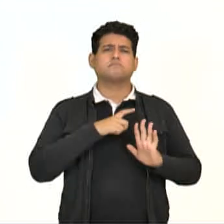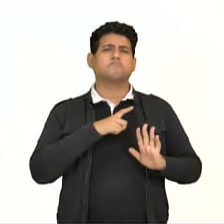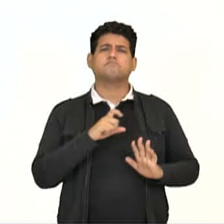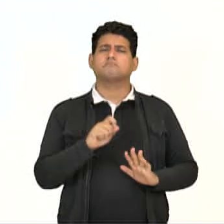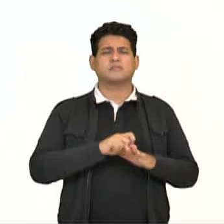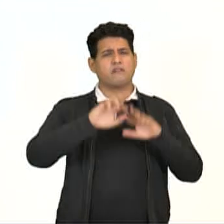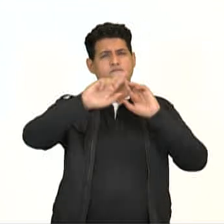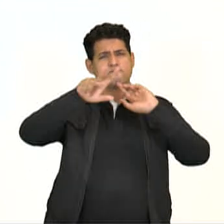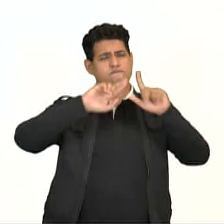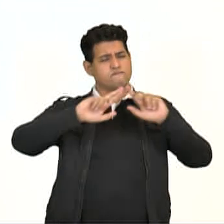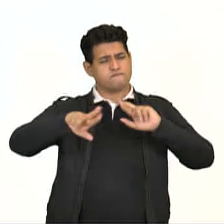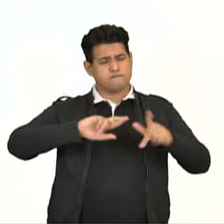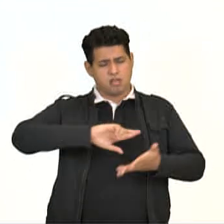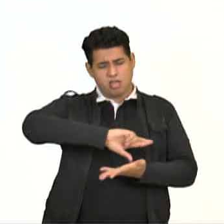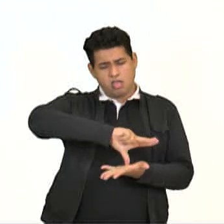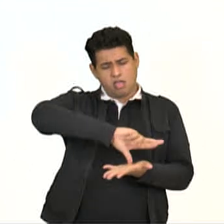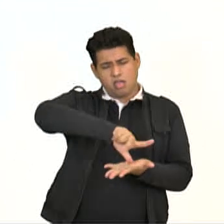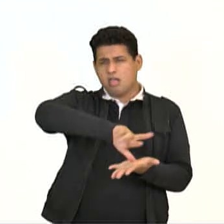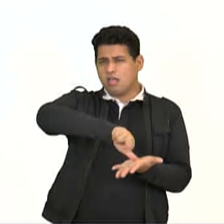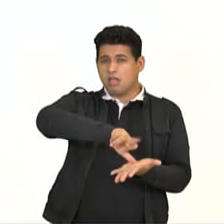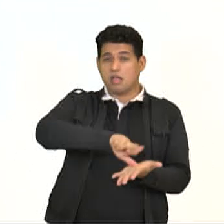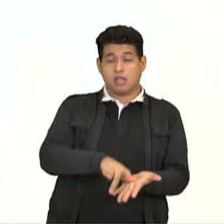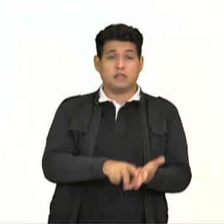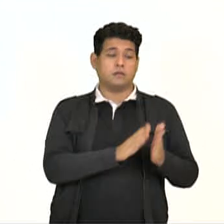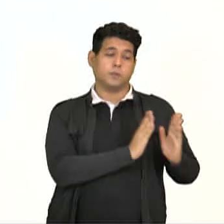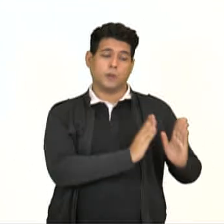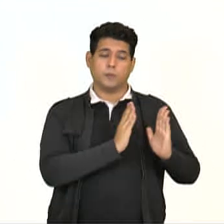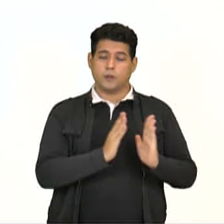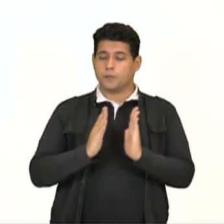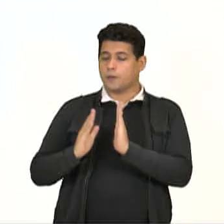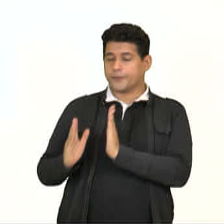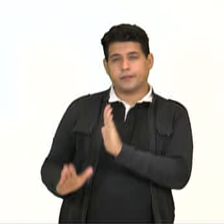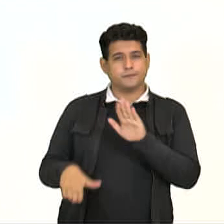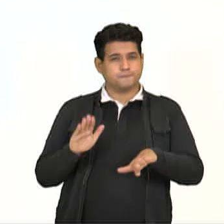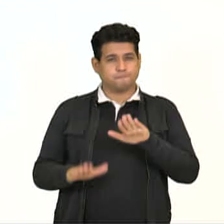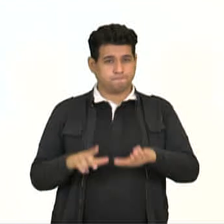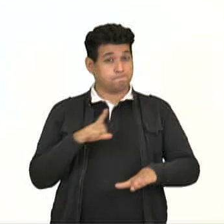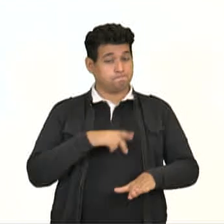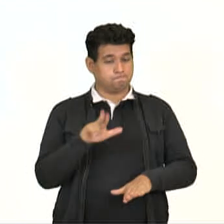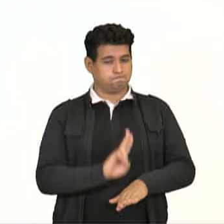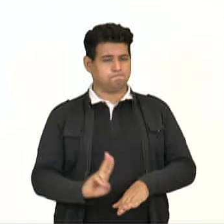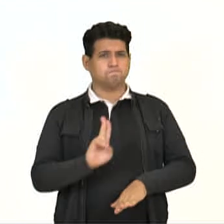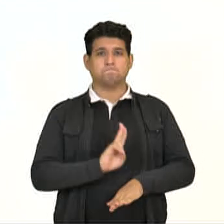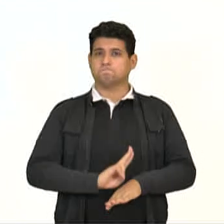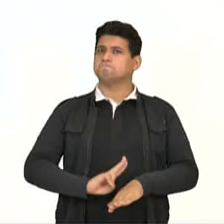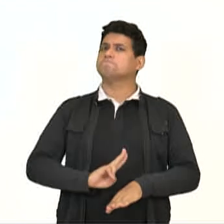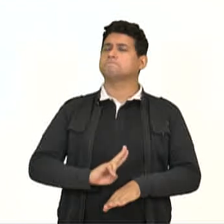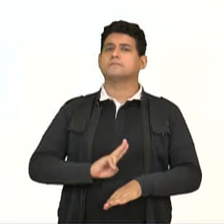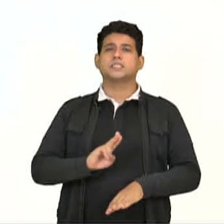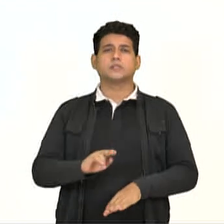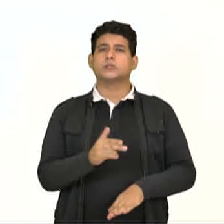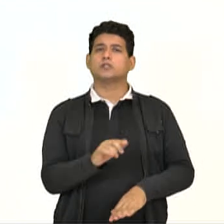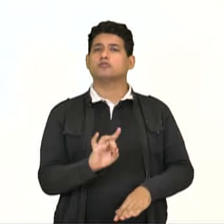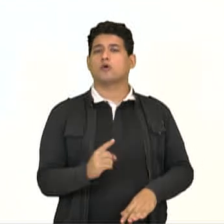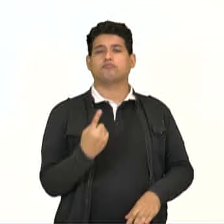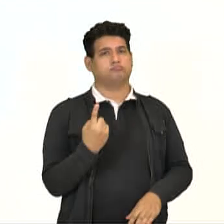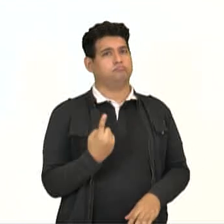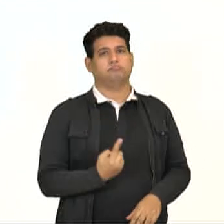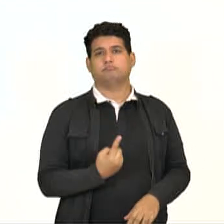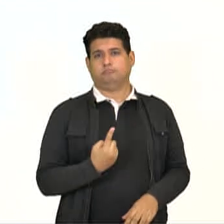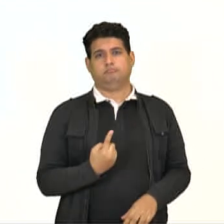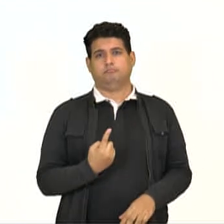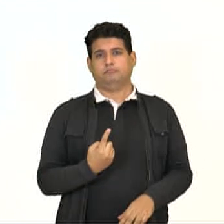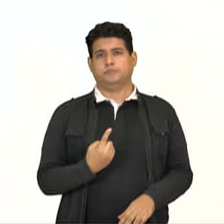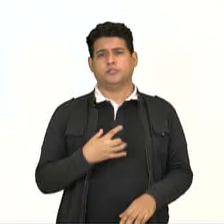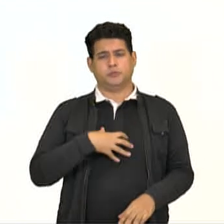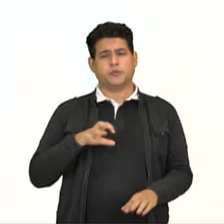por diferentes tempos verbais, dependendo do tipo de condicional usada. Então, não existe só um tipo de oração